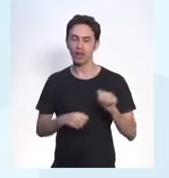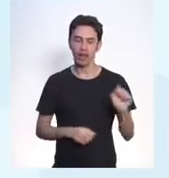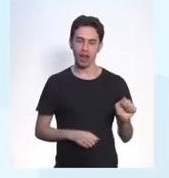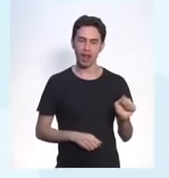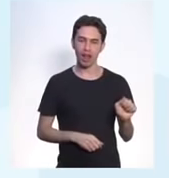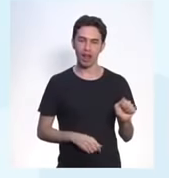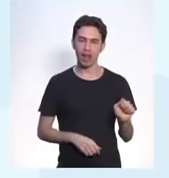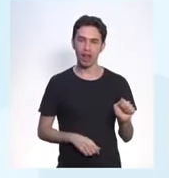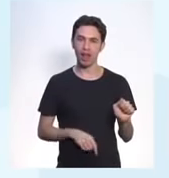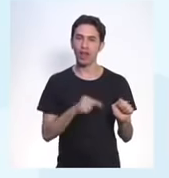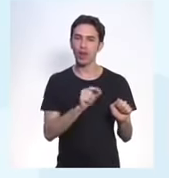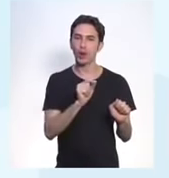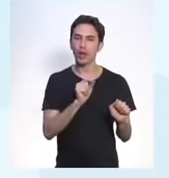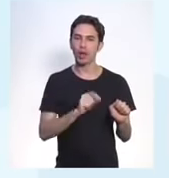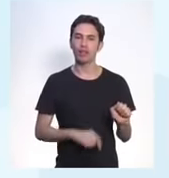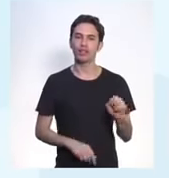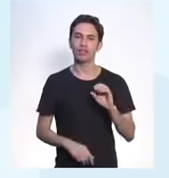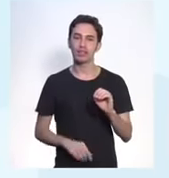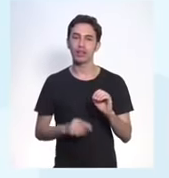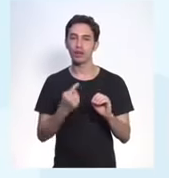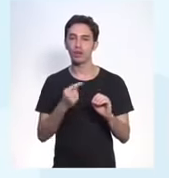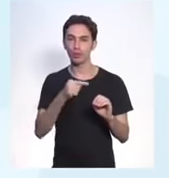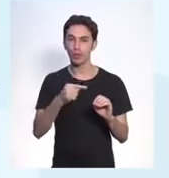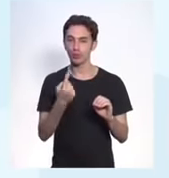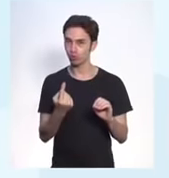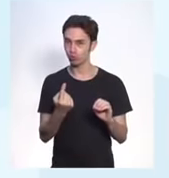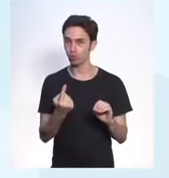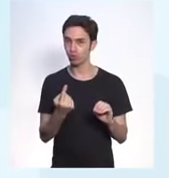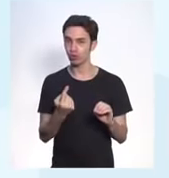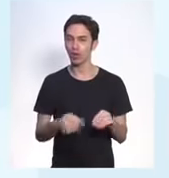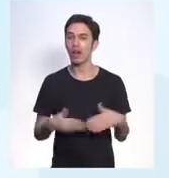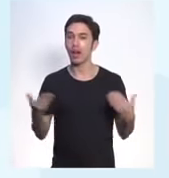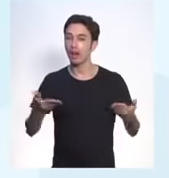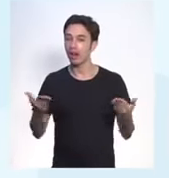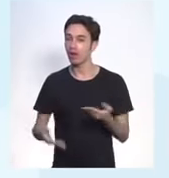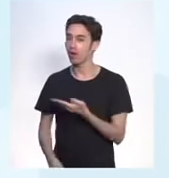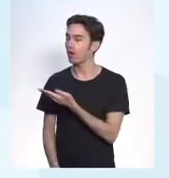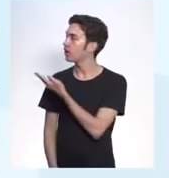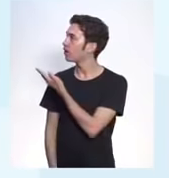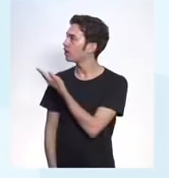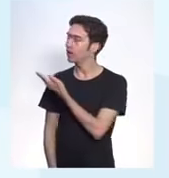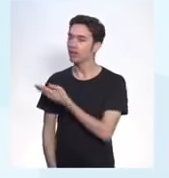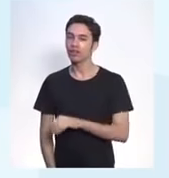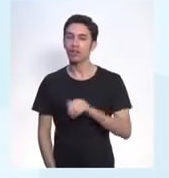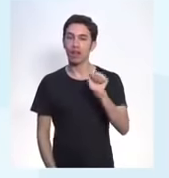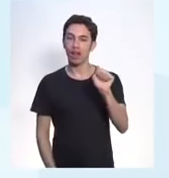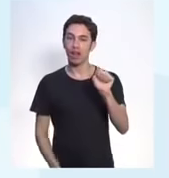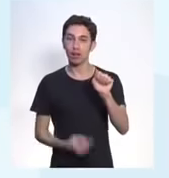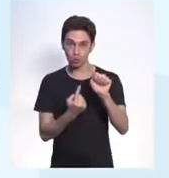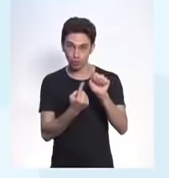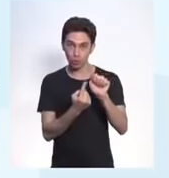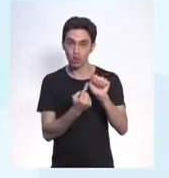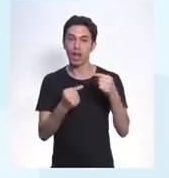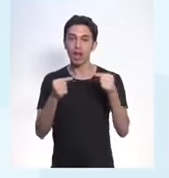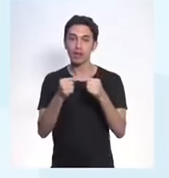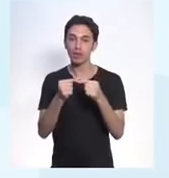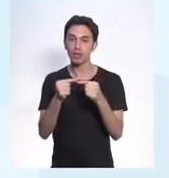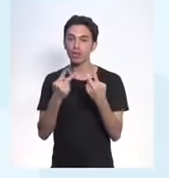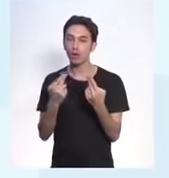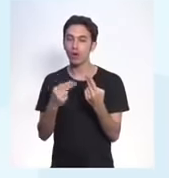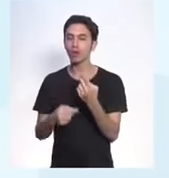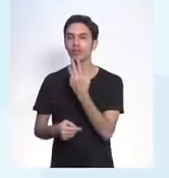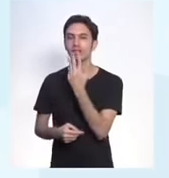então ele andou um dois três então ó três aqui três e um no caso aí